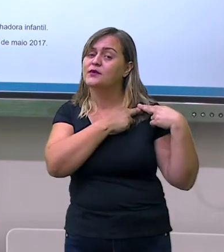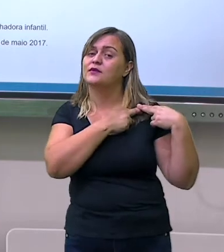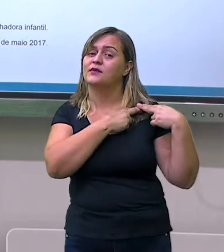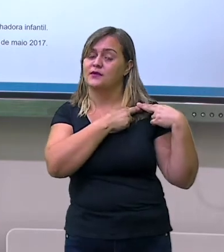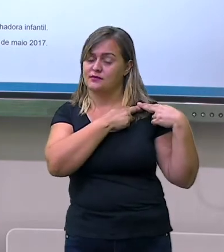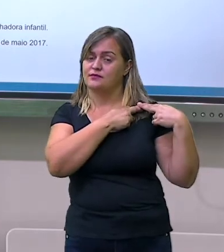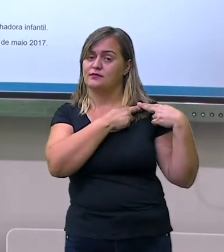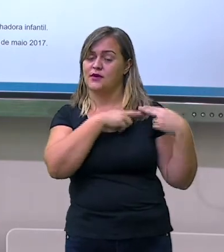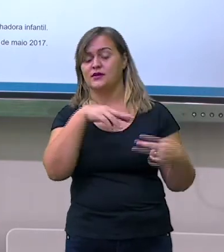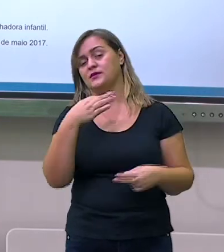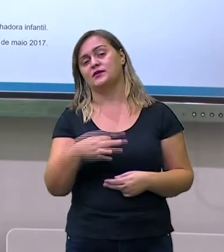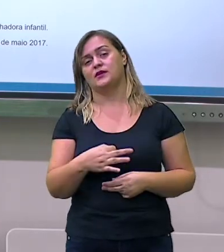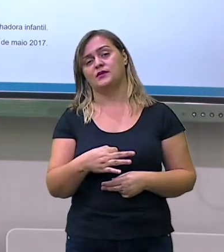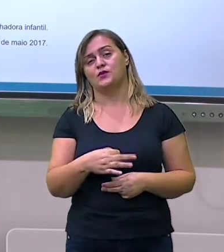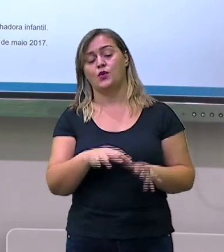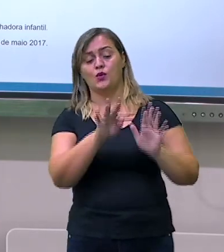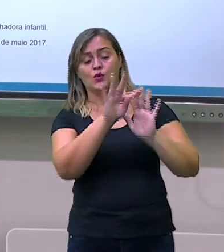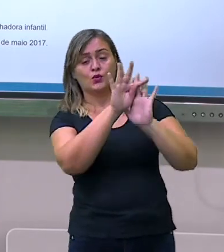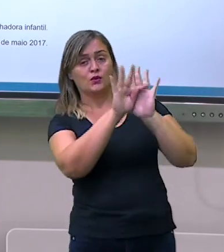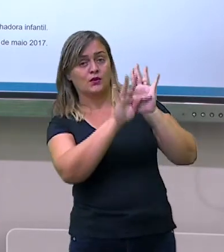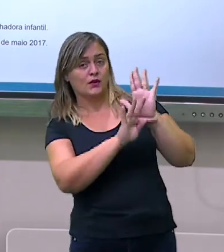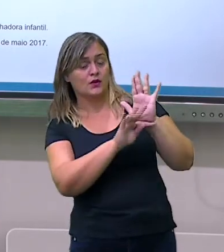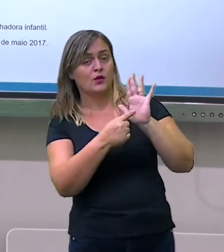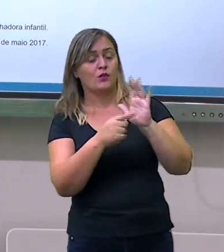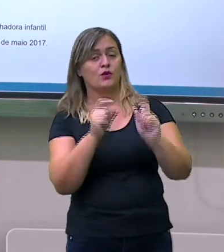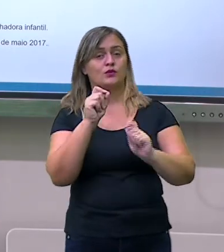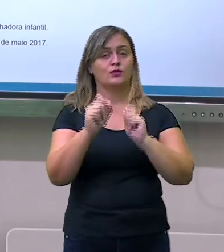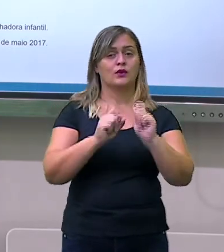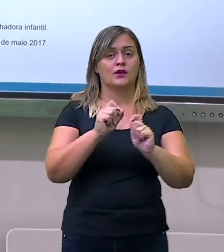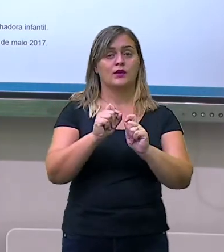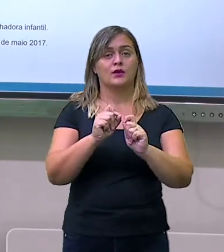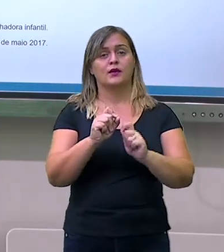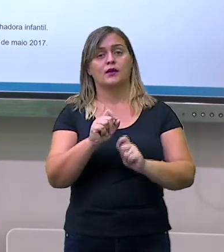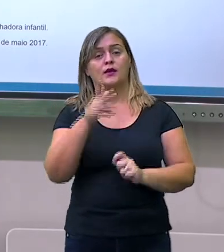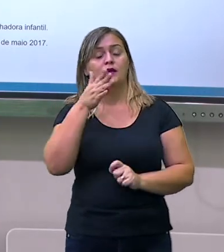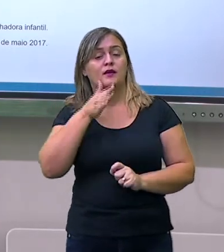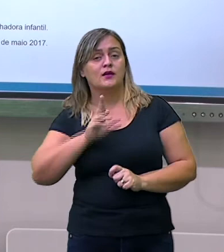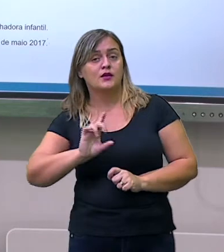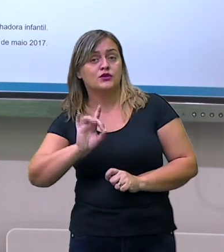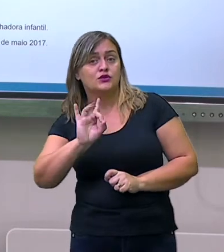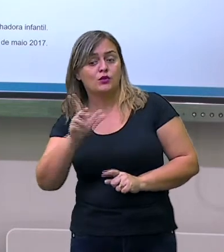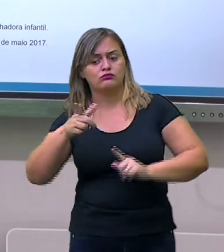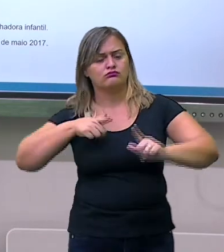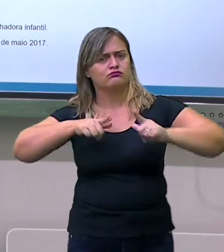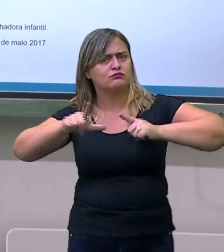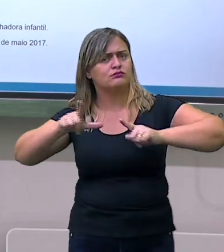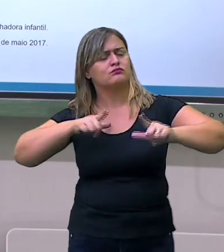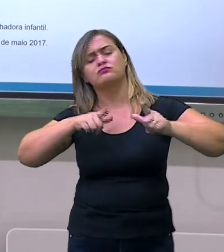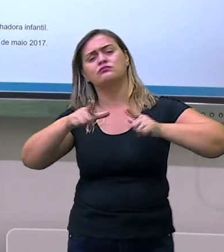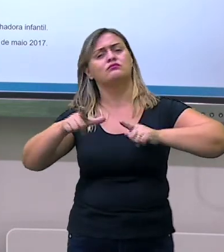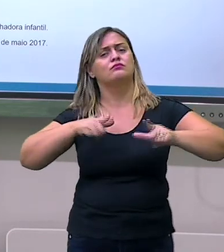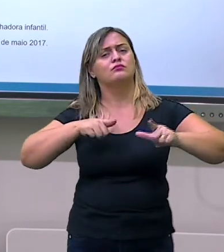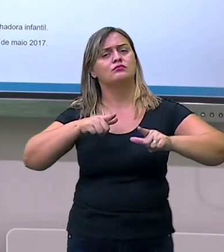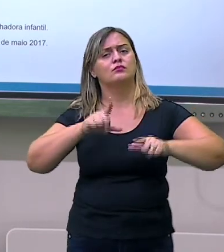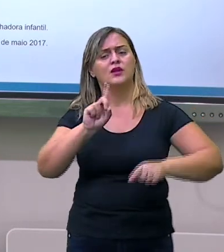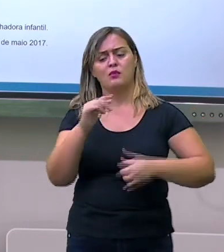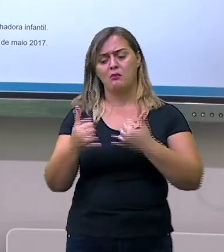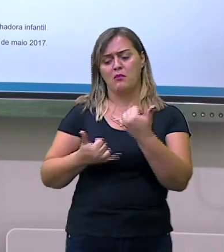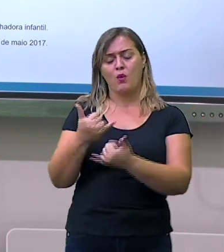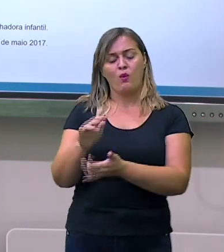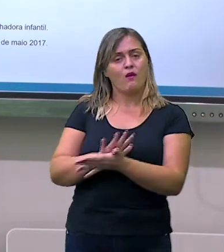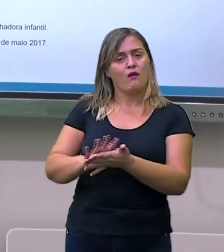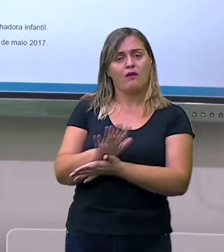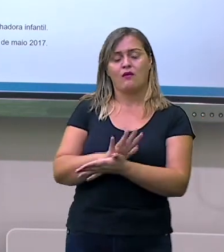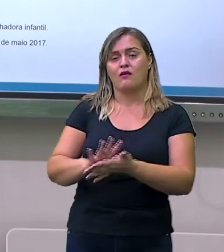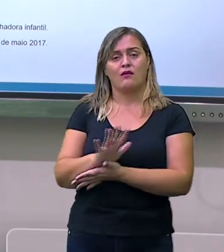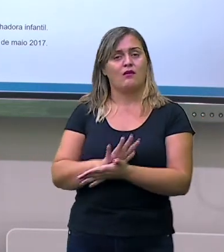situação em que a criança foi privada totalmente do seu direito de ser criança, onde ela passa a ter que fazer